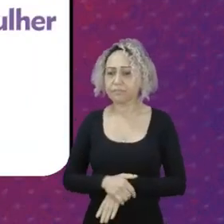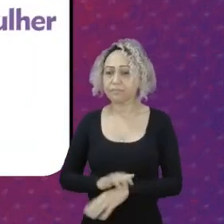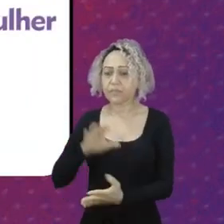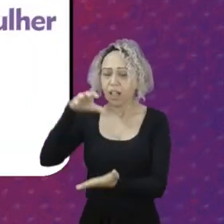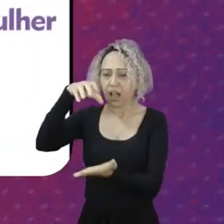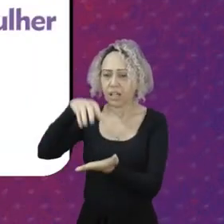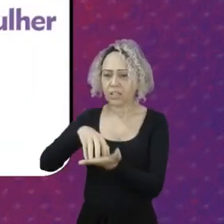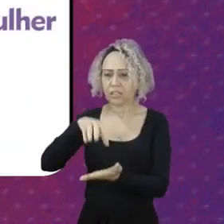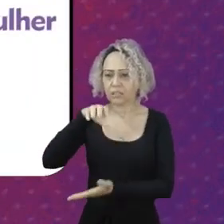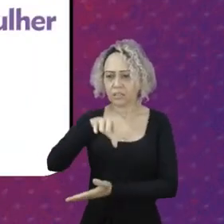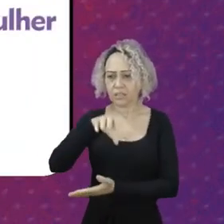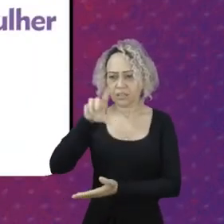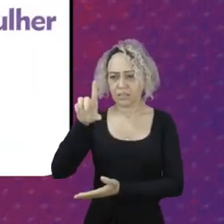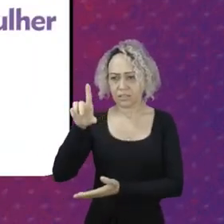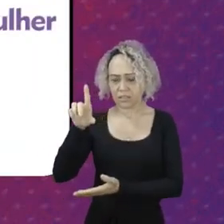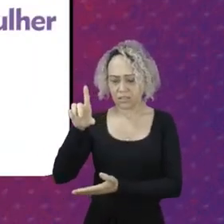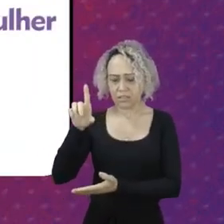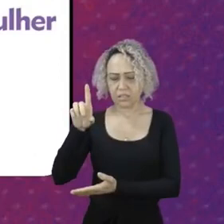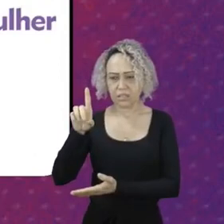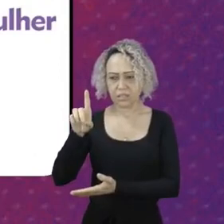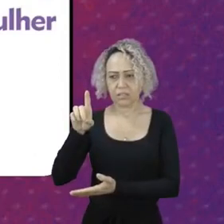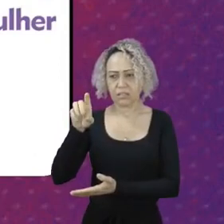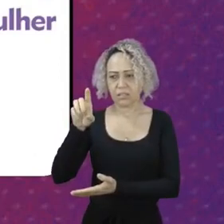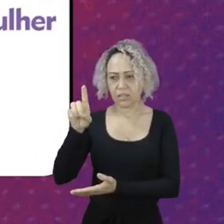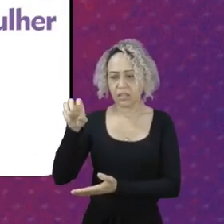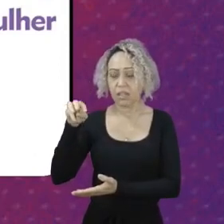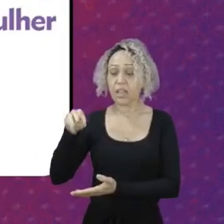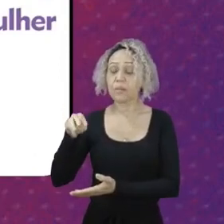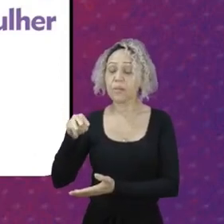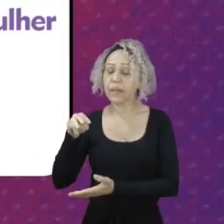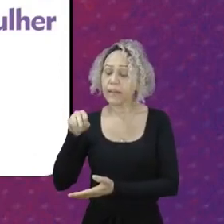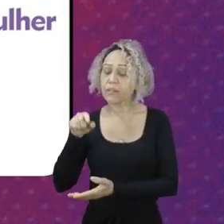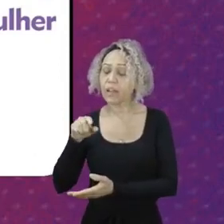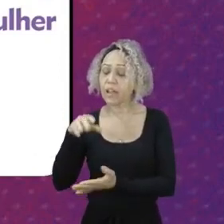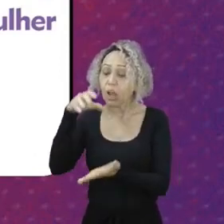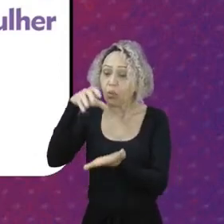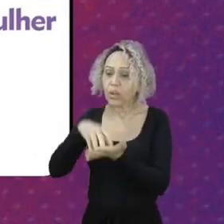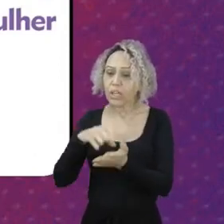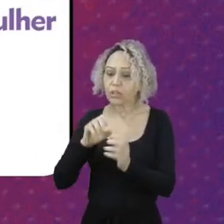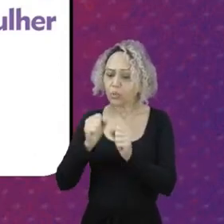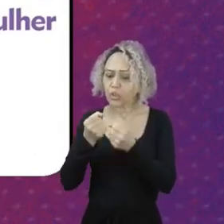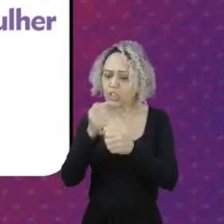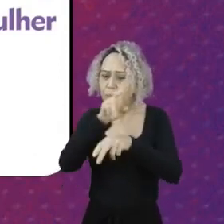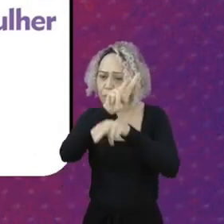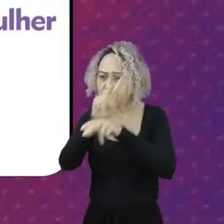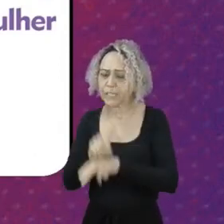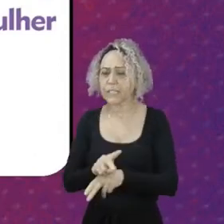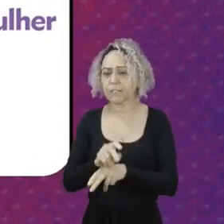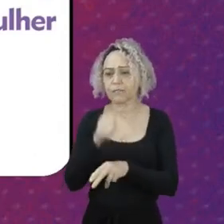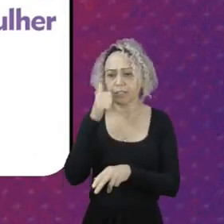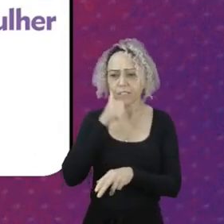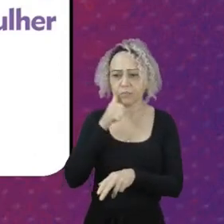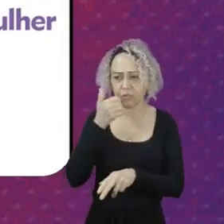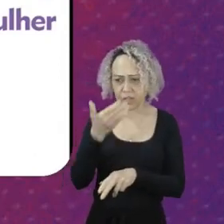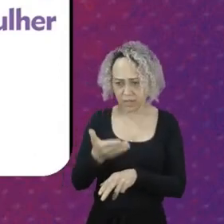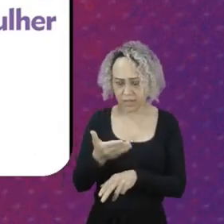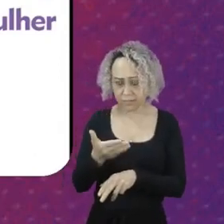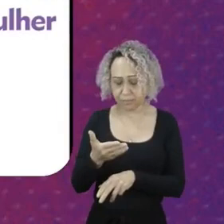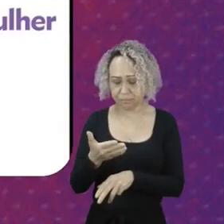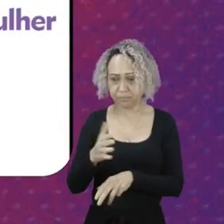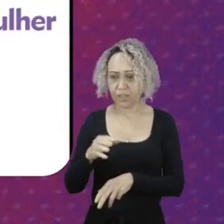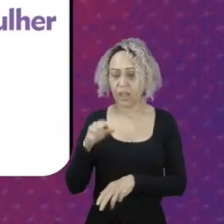da Mulher, uma entidade construída de mulheres para mulheres aqui no estado de Alagoas. O nosso símbolo, a gente tentou,